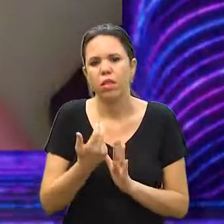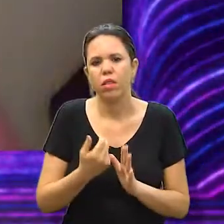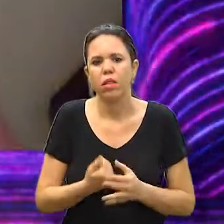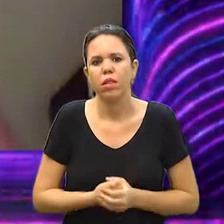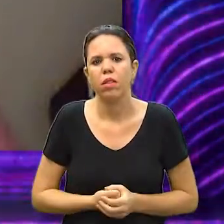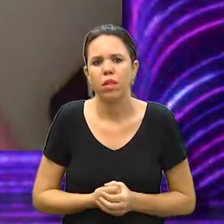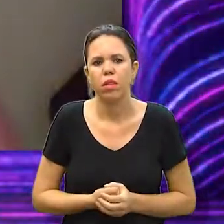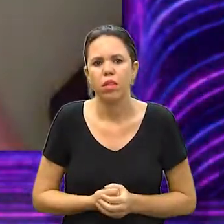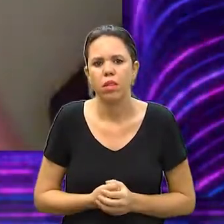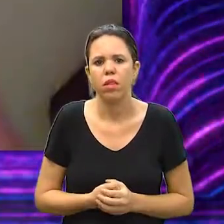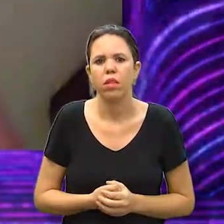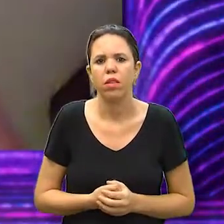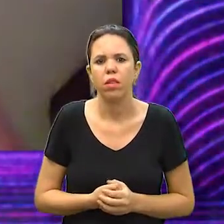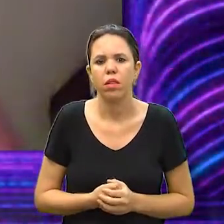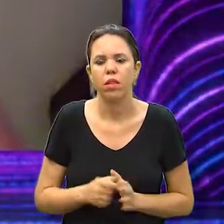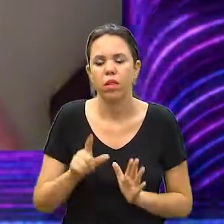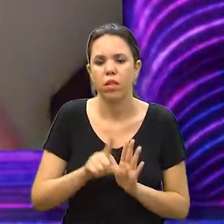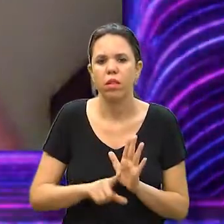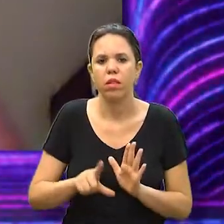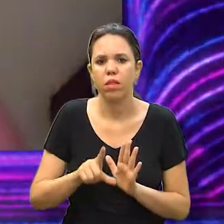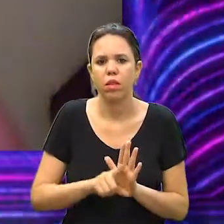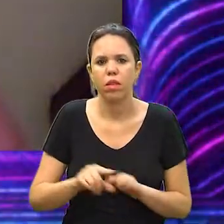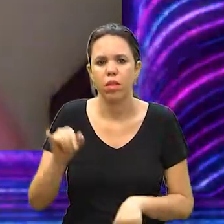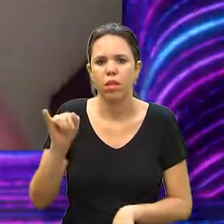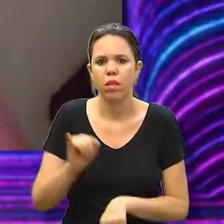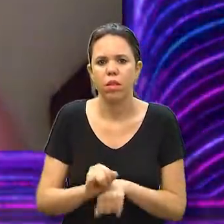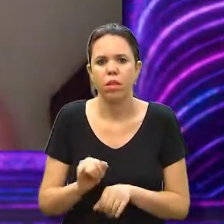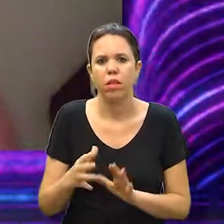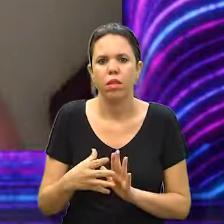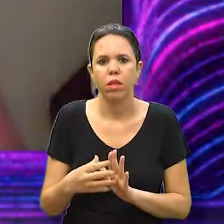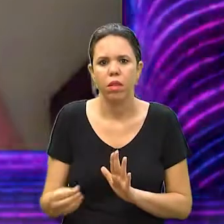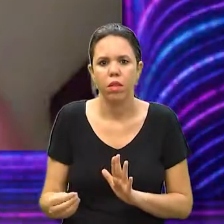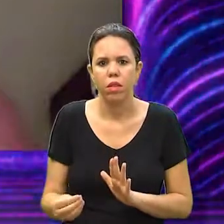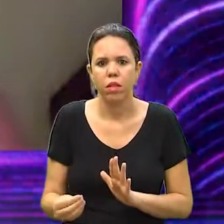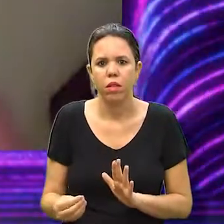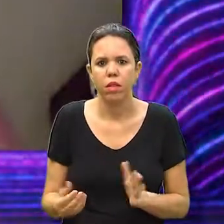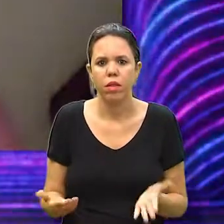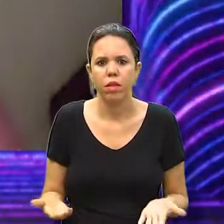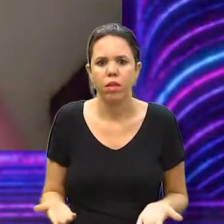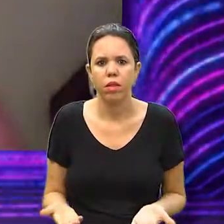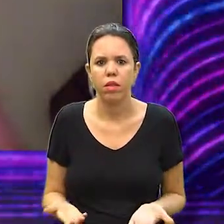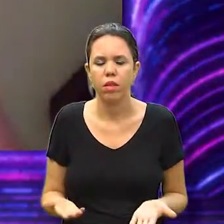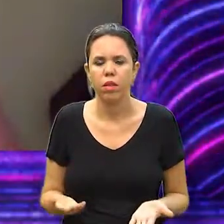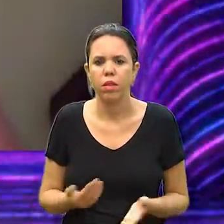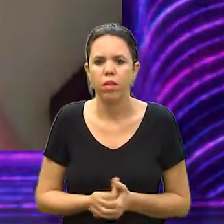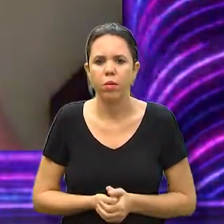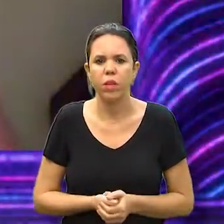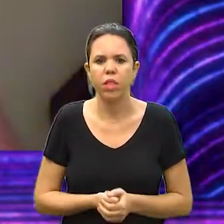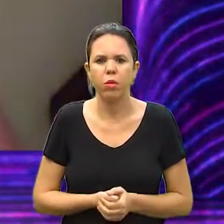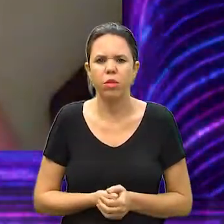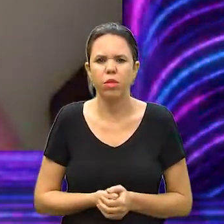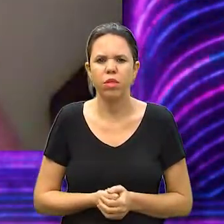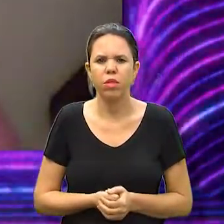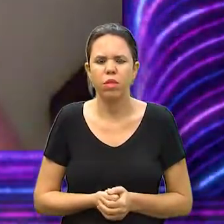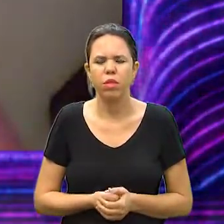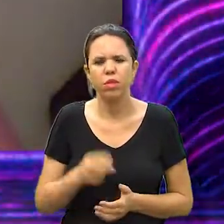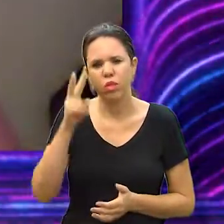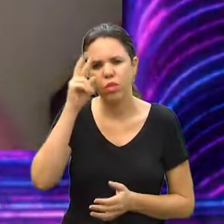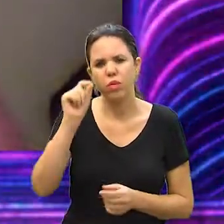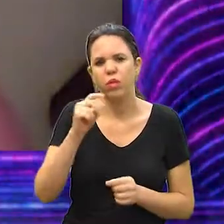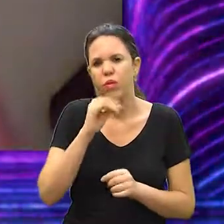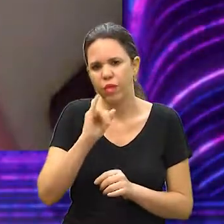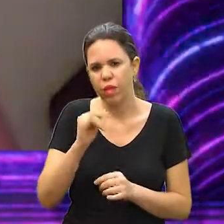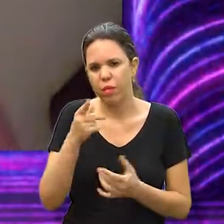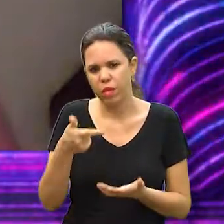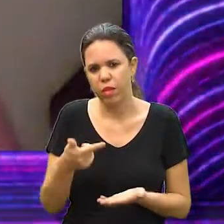desenhistas e escritores de quadrinho, e depois a literatura internacional e também nacional, que agora No final eu vou lembrar de contar uma novidade bem